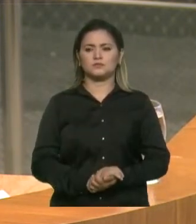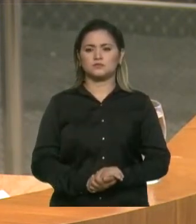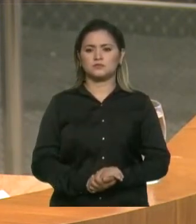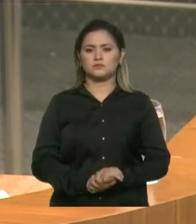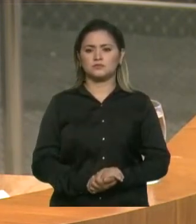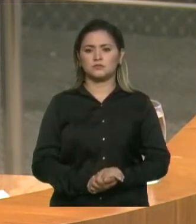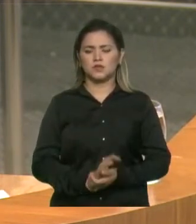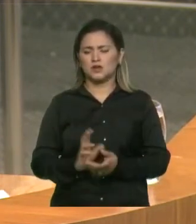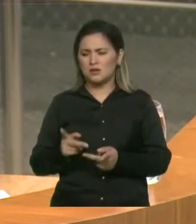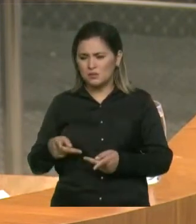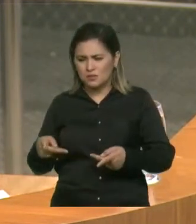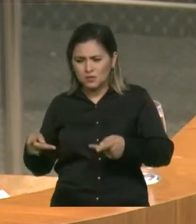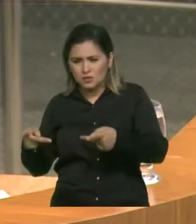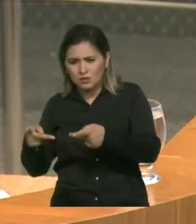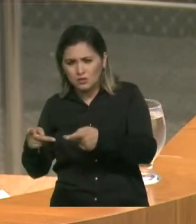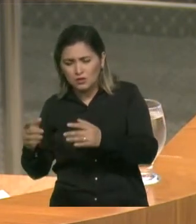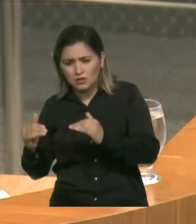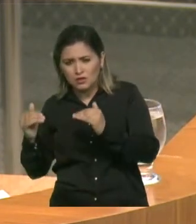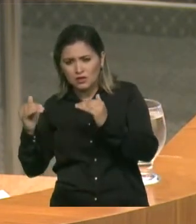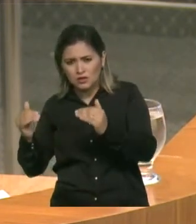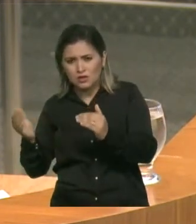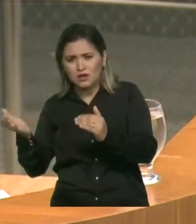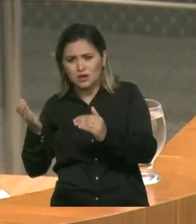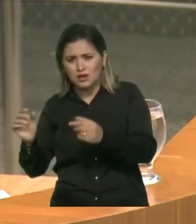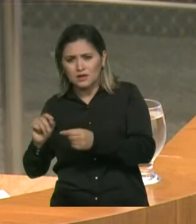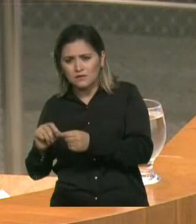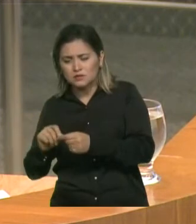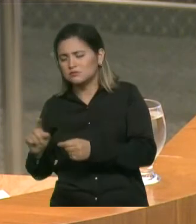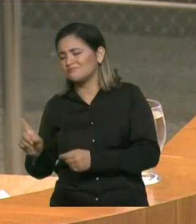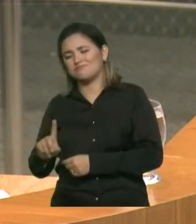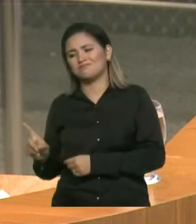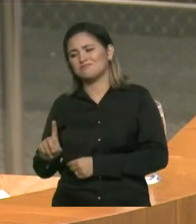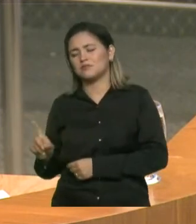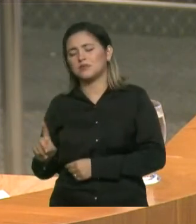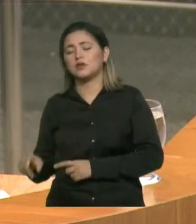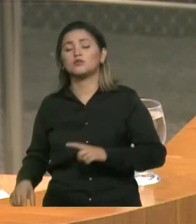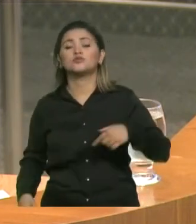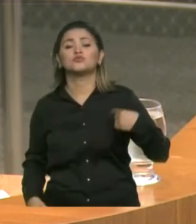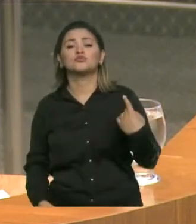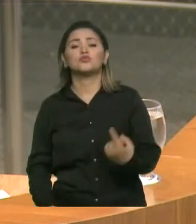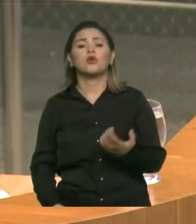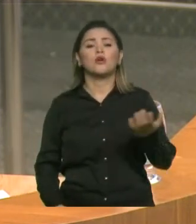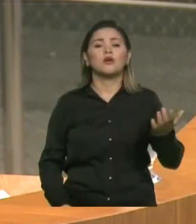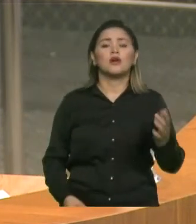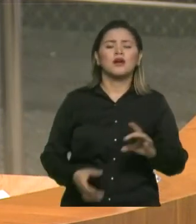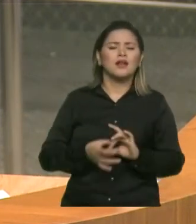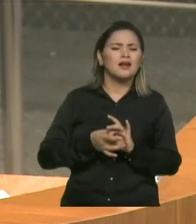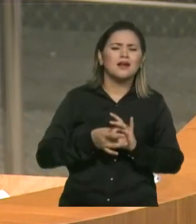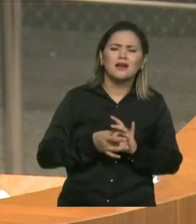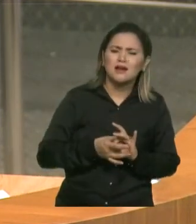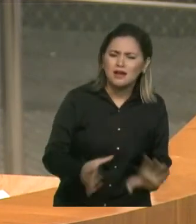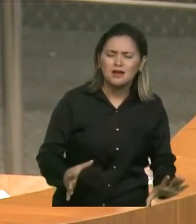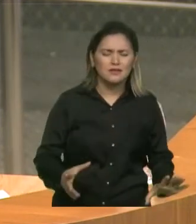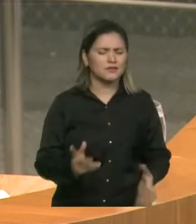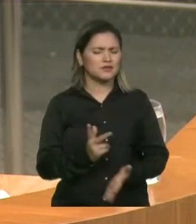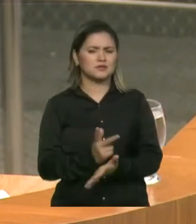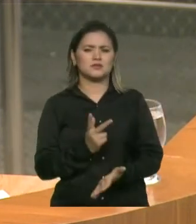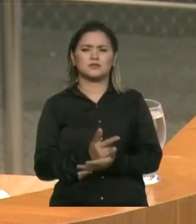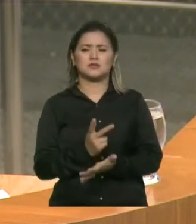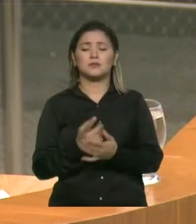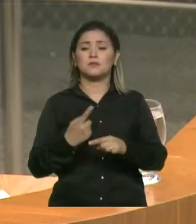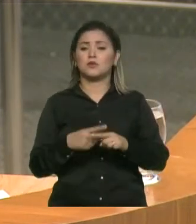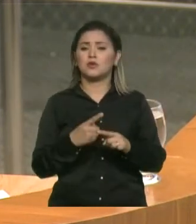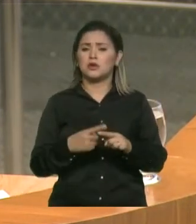país, mas liberdade plena com a sua absolvição, porque não cometeu crime algum. E mais uma